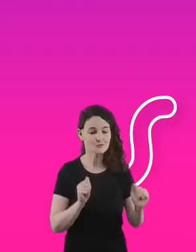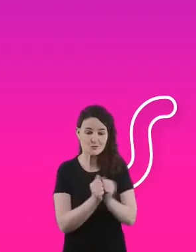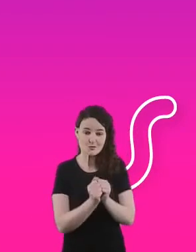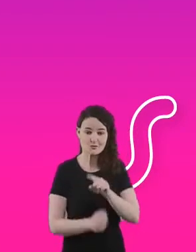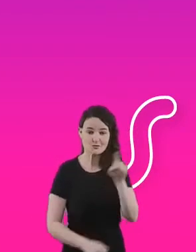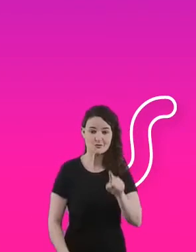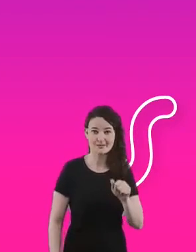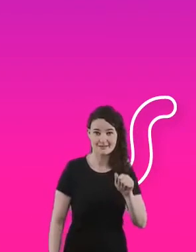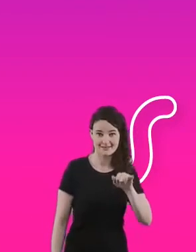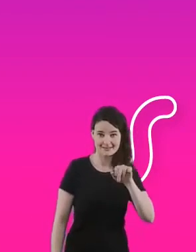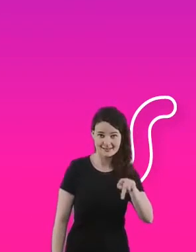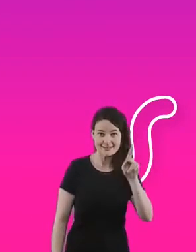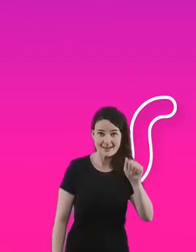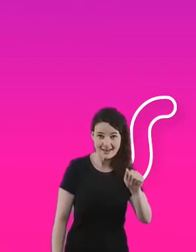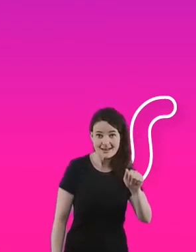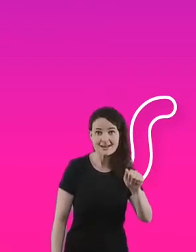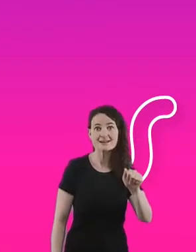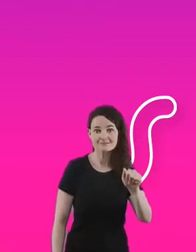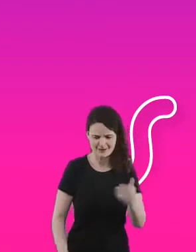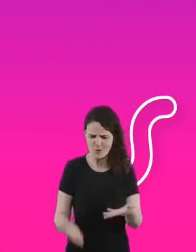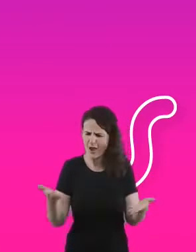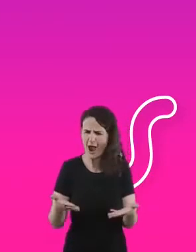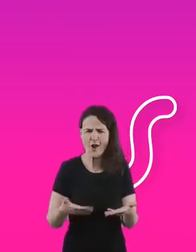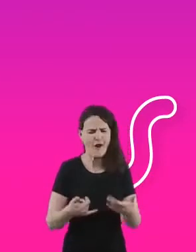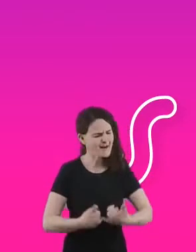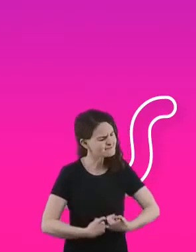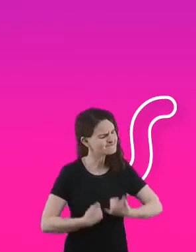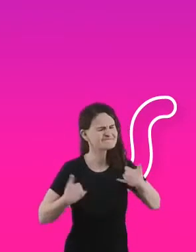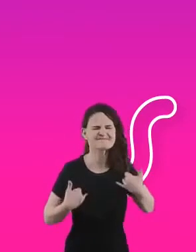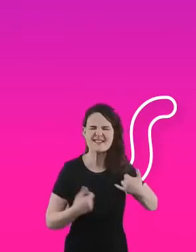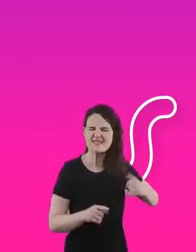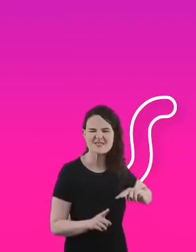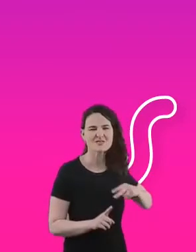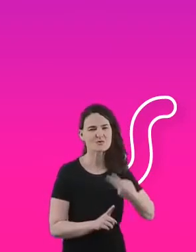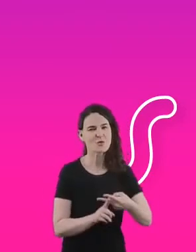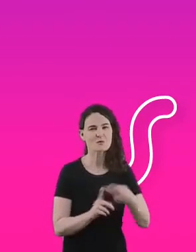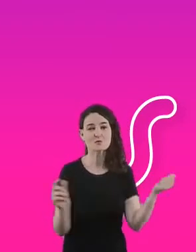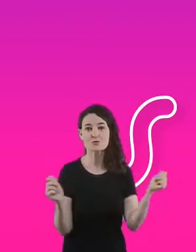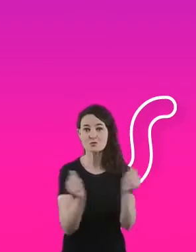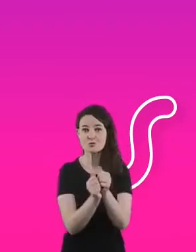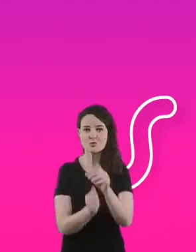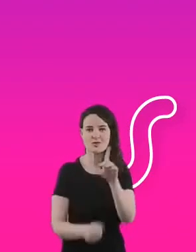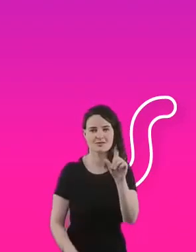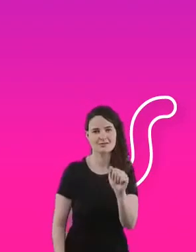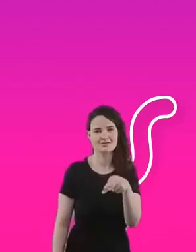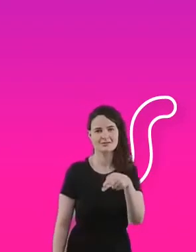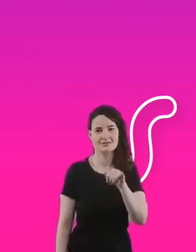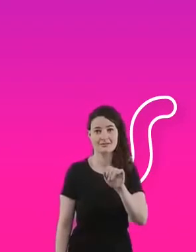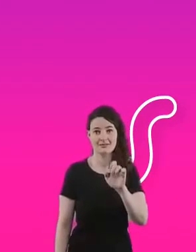dizer que talvez ainda mais feliz de poder ver o Daniel aqui com a gente, porque essa